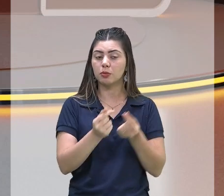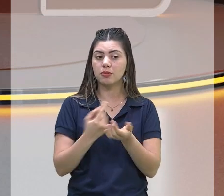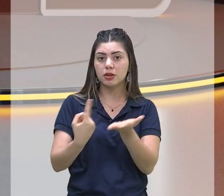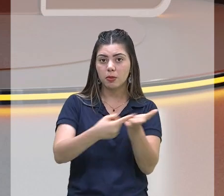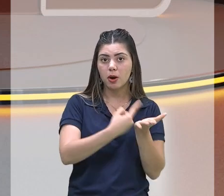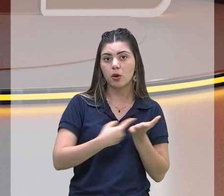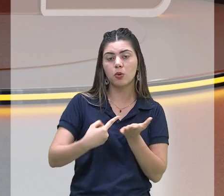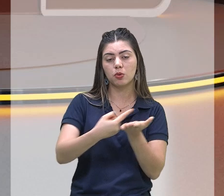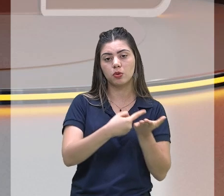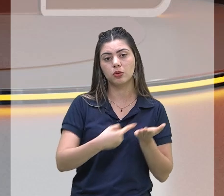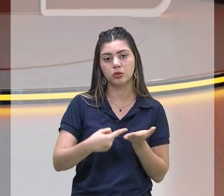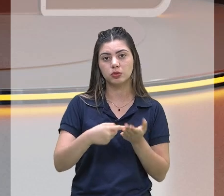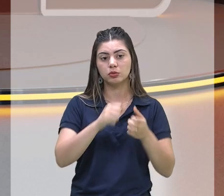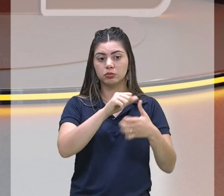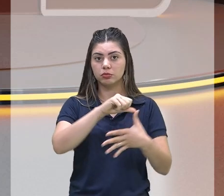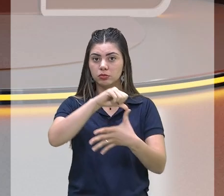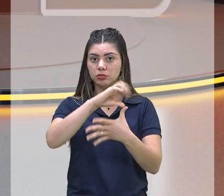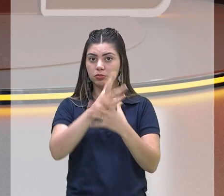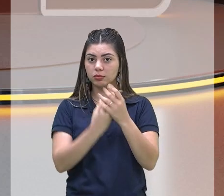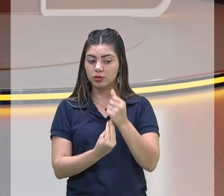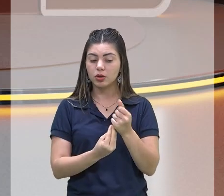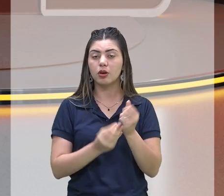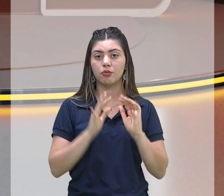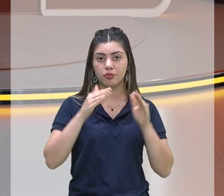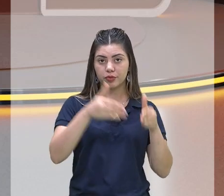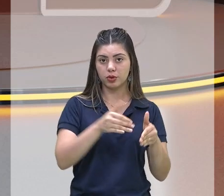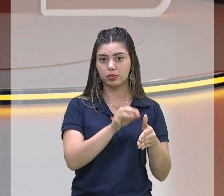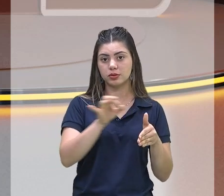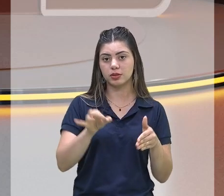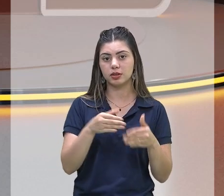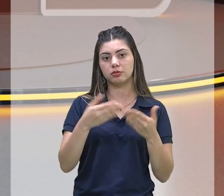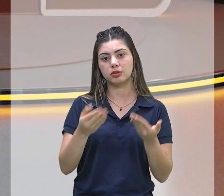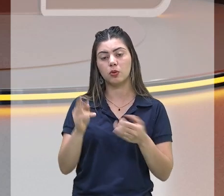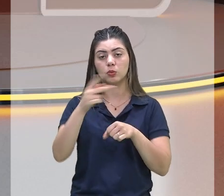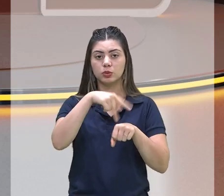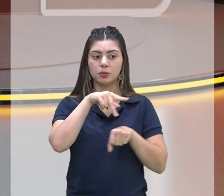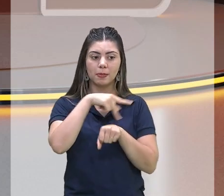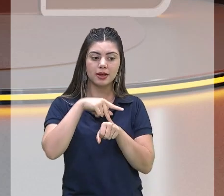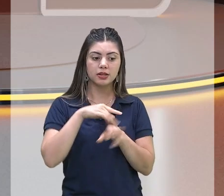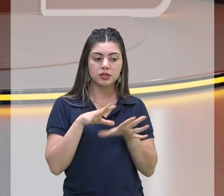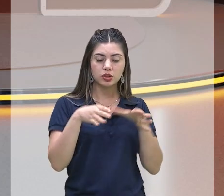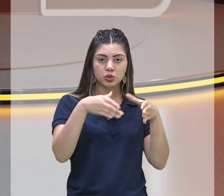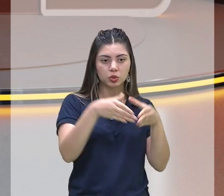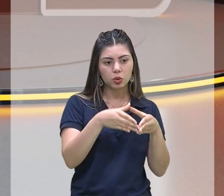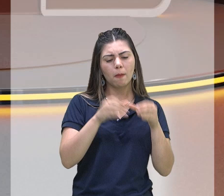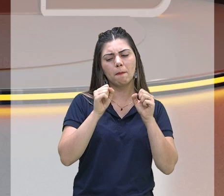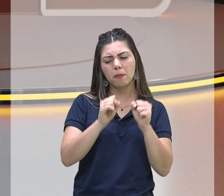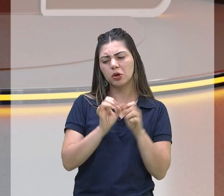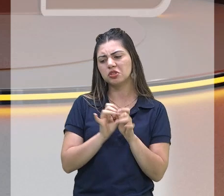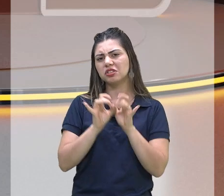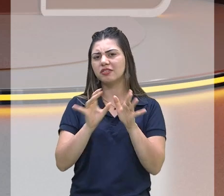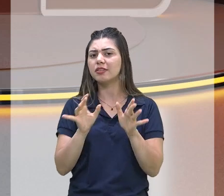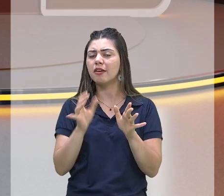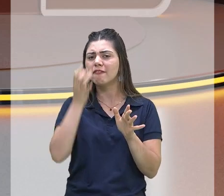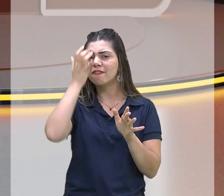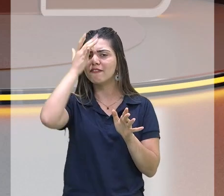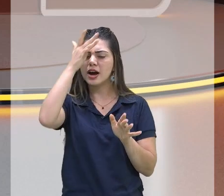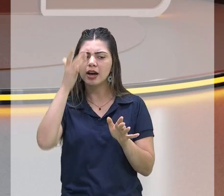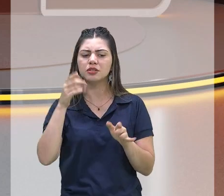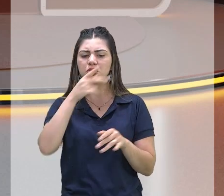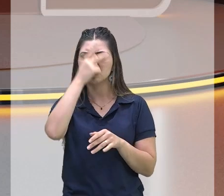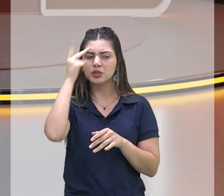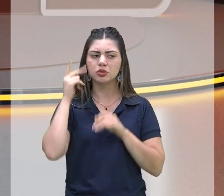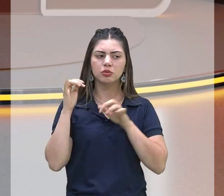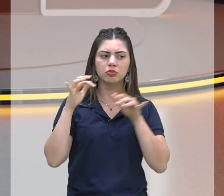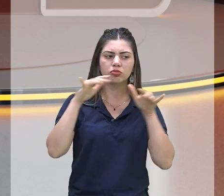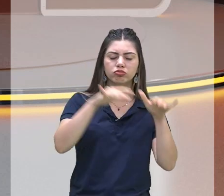Em relação ao Mercosul, nós estamos estudando. Então, vai ocorrer o quê? A facilitação aí do trânsito, né?